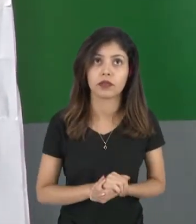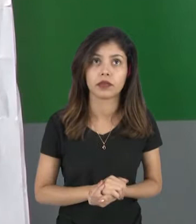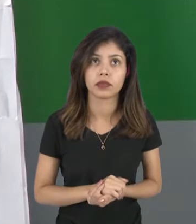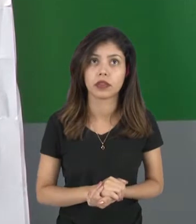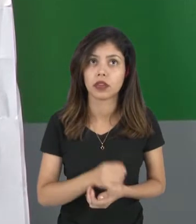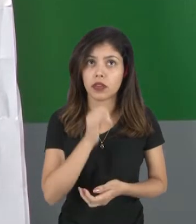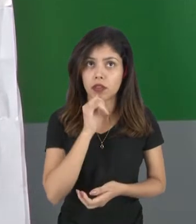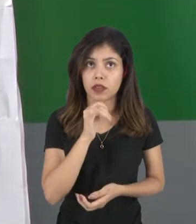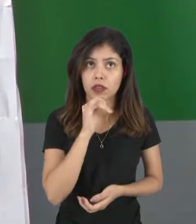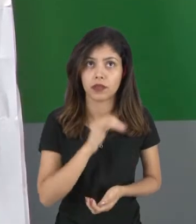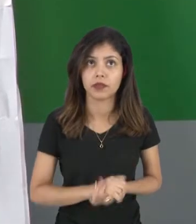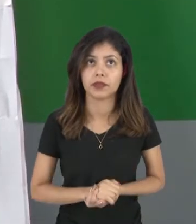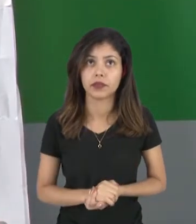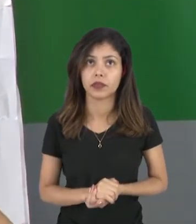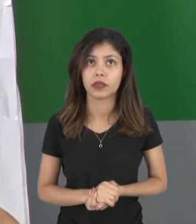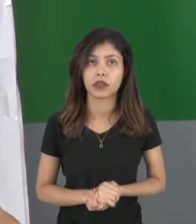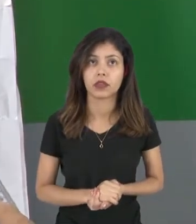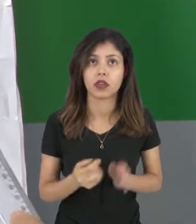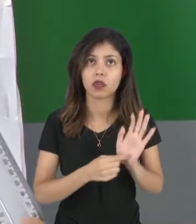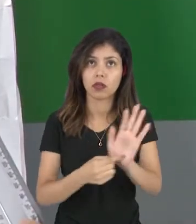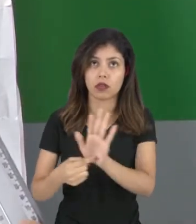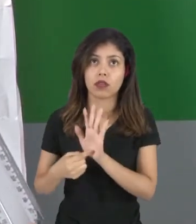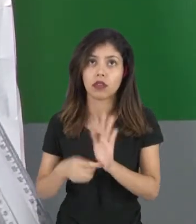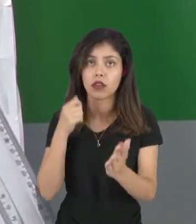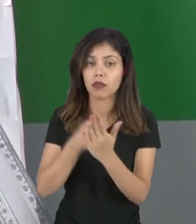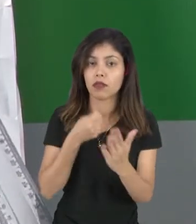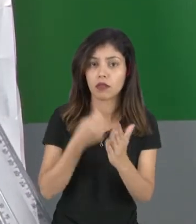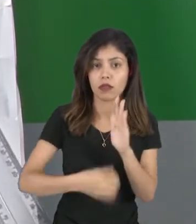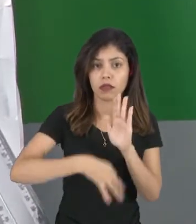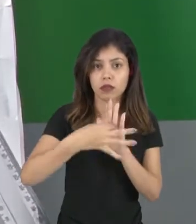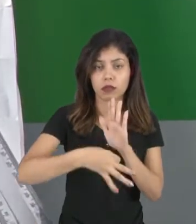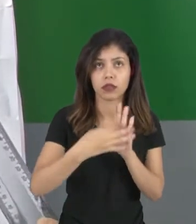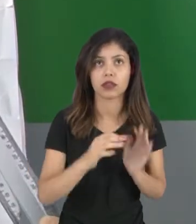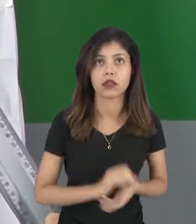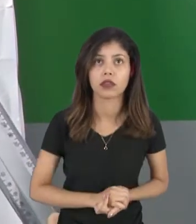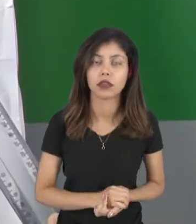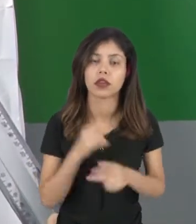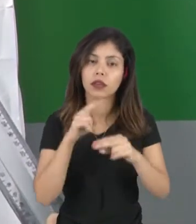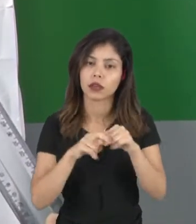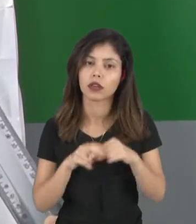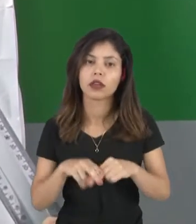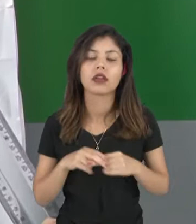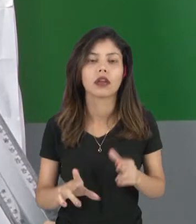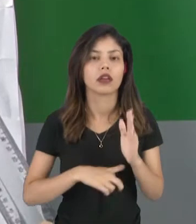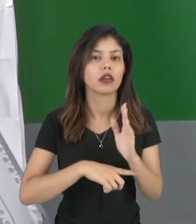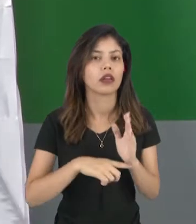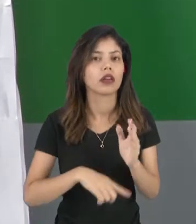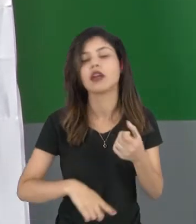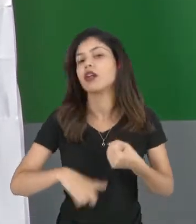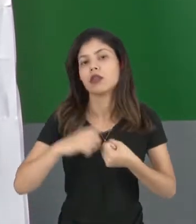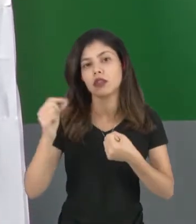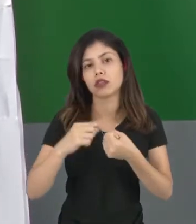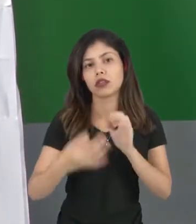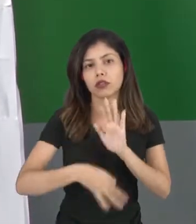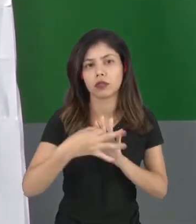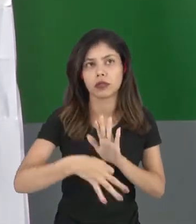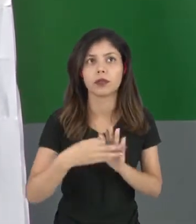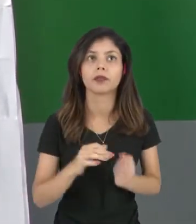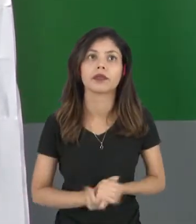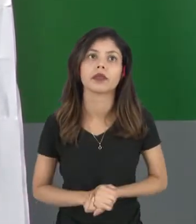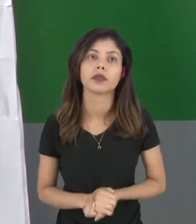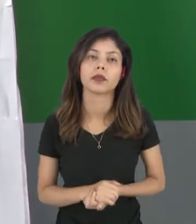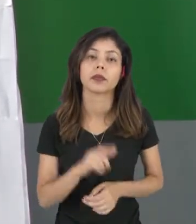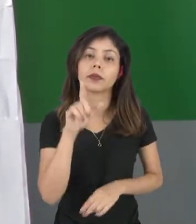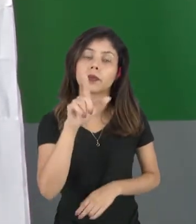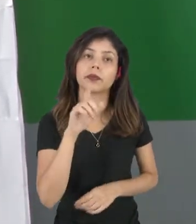exemplos é uma estratégia argumentativa que ilustra e reforça nossas opiniões. Então, é importante fazer isso no artigo de opinião, tá? Letra